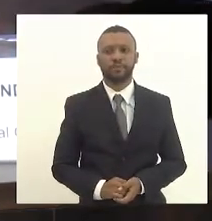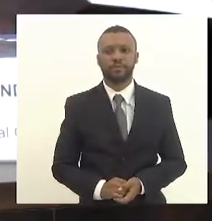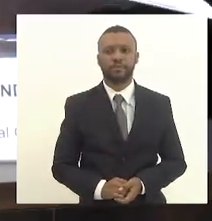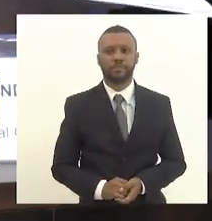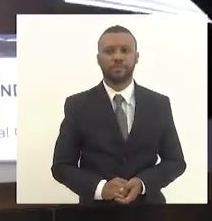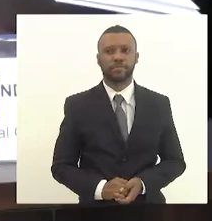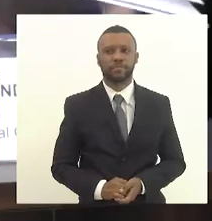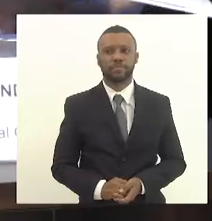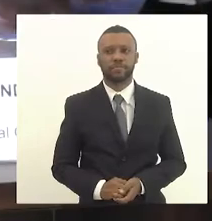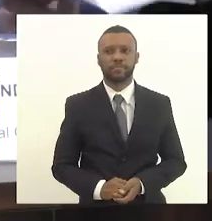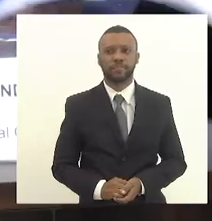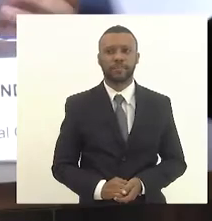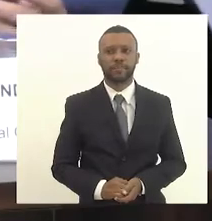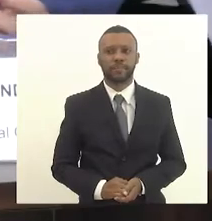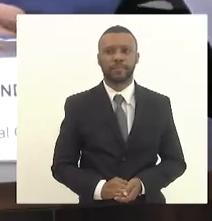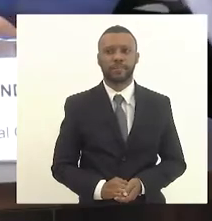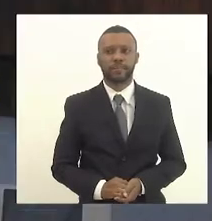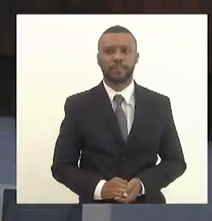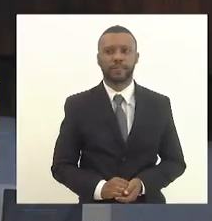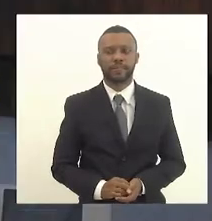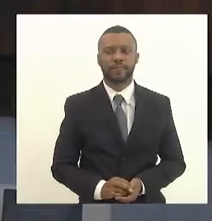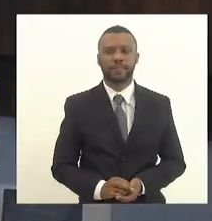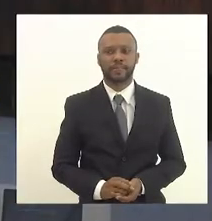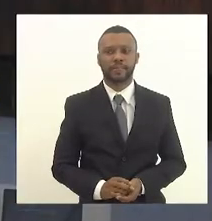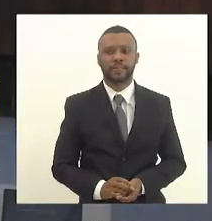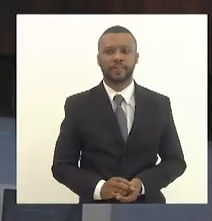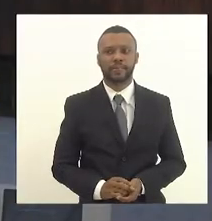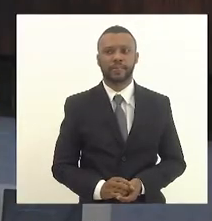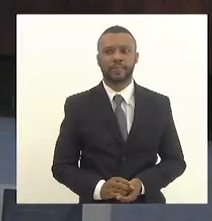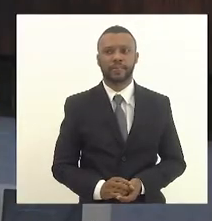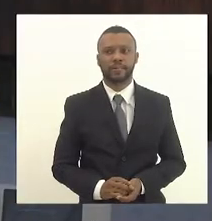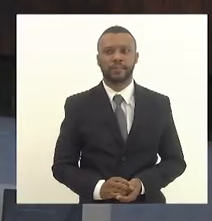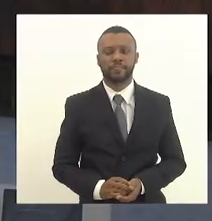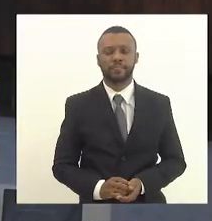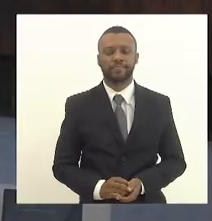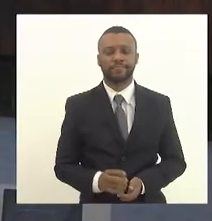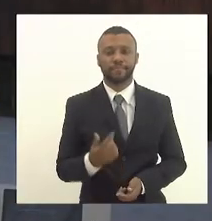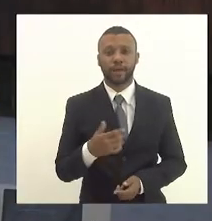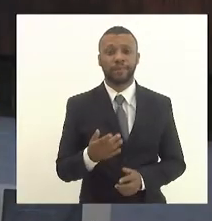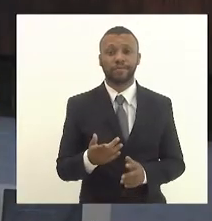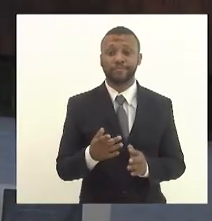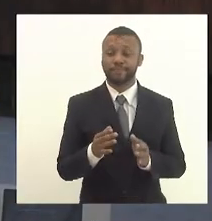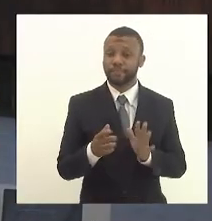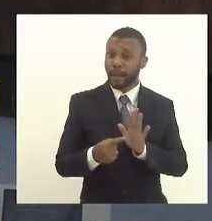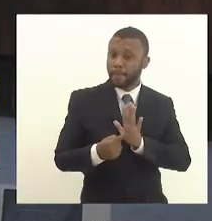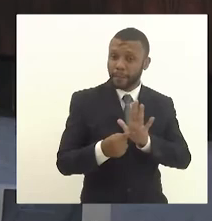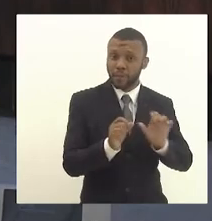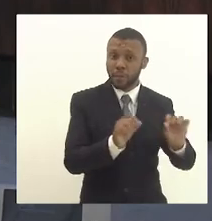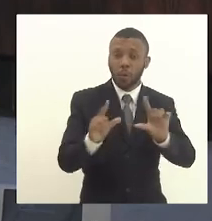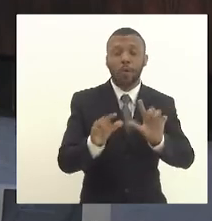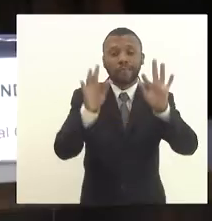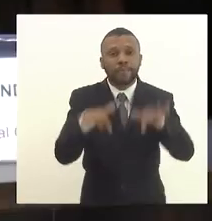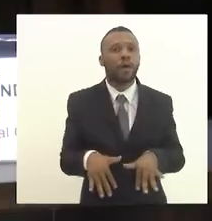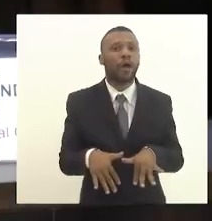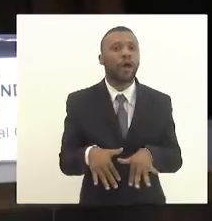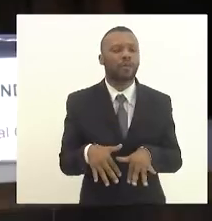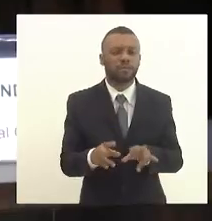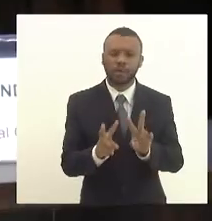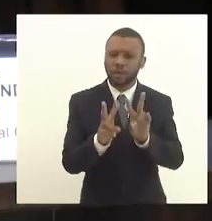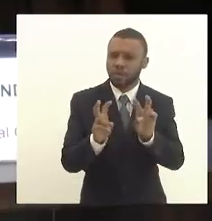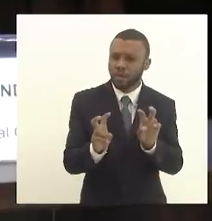Eu já fiz a apresentação. Eu termino aqui a minha apresentação com relação